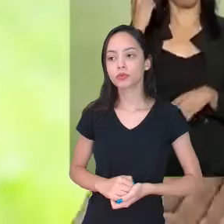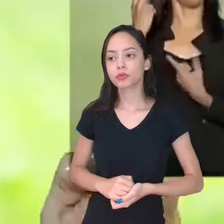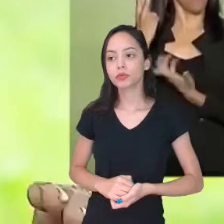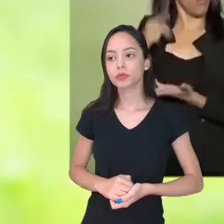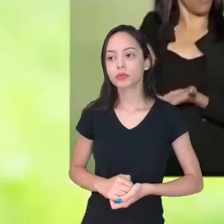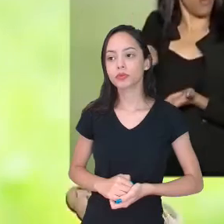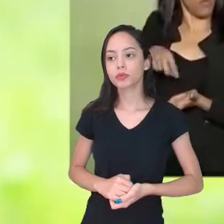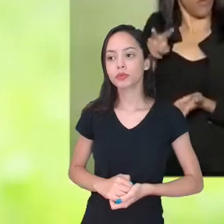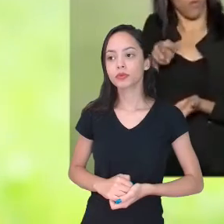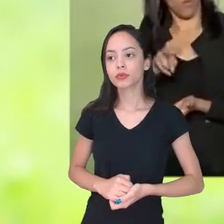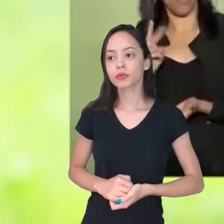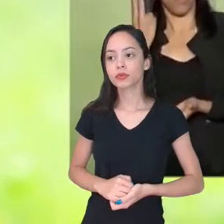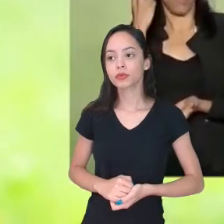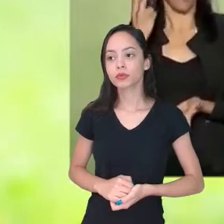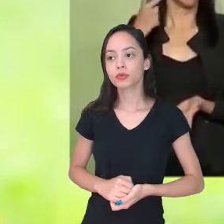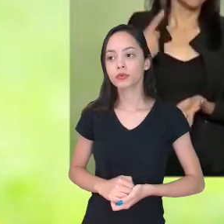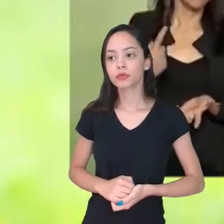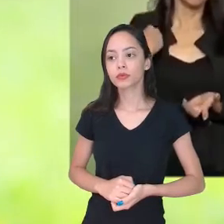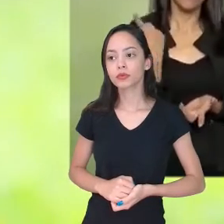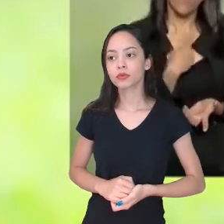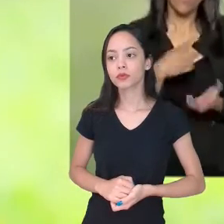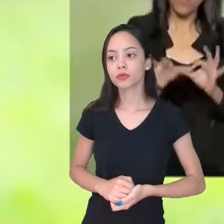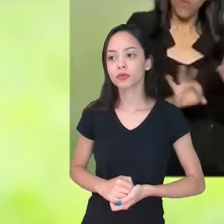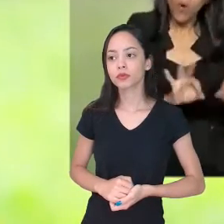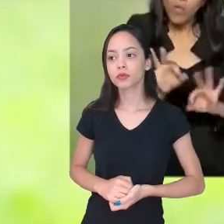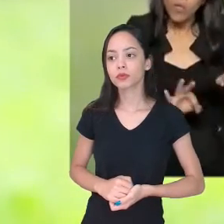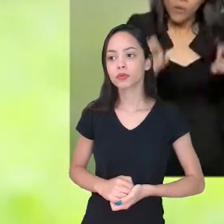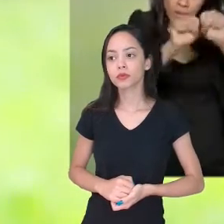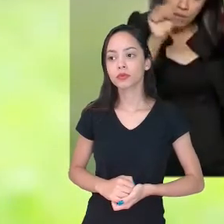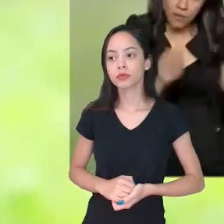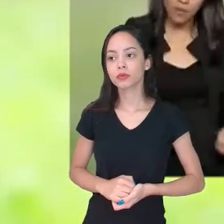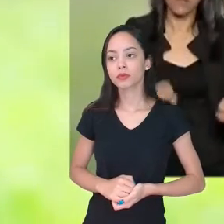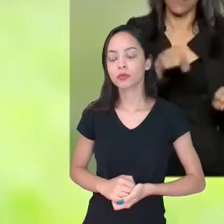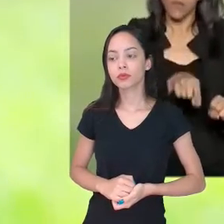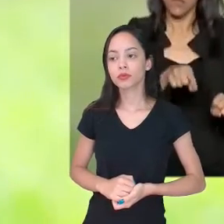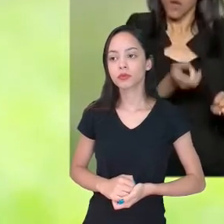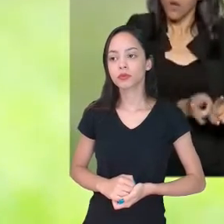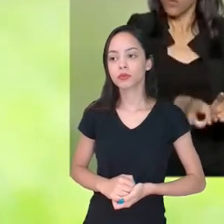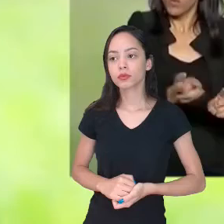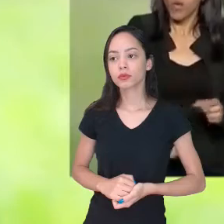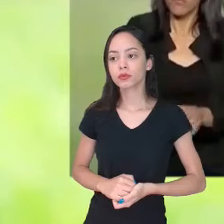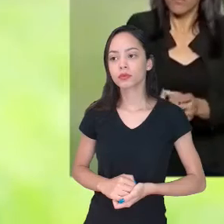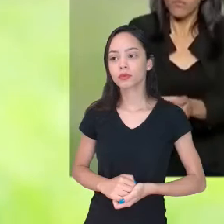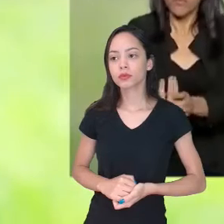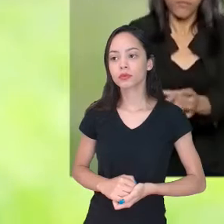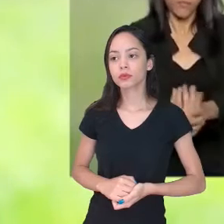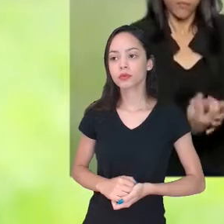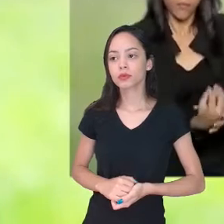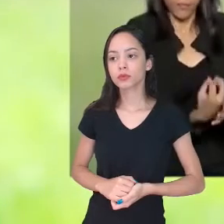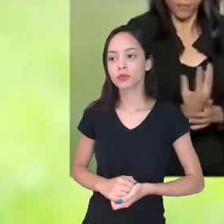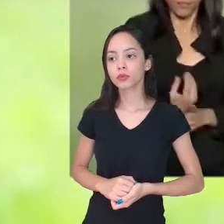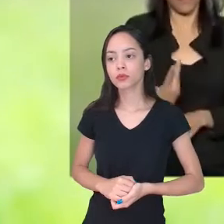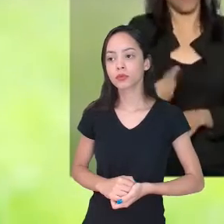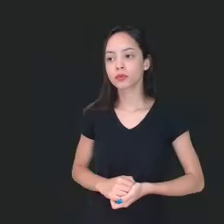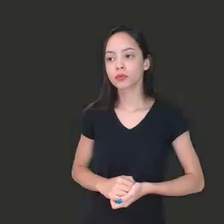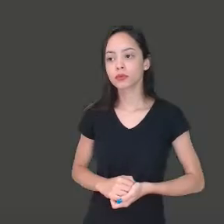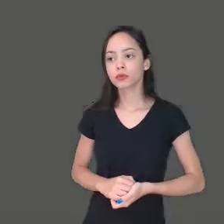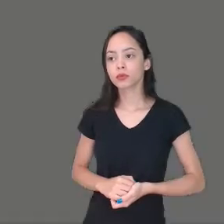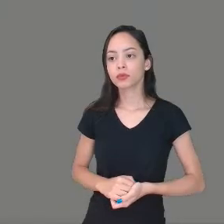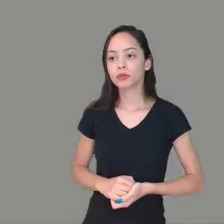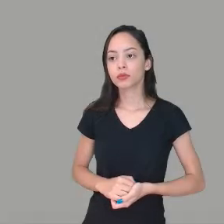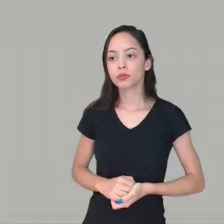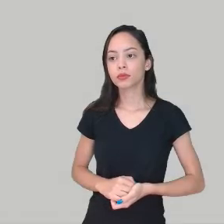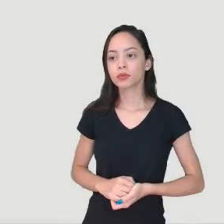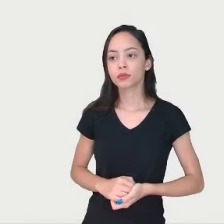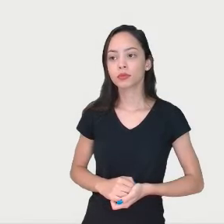começou a colocar um sistema de produção para ter uma produção contínua, tá, para manejar essa planta de uma forma que ela seja mais produtiva possível.